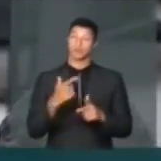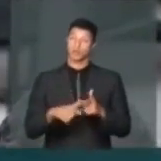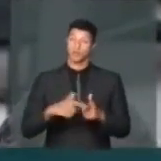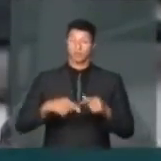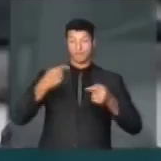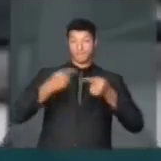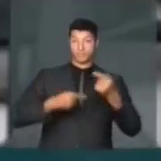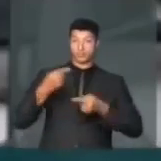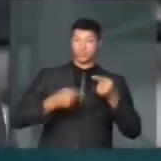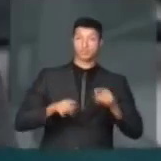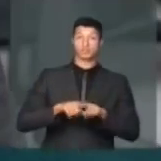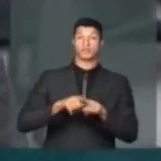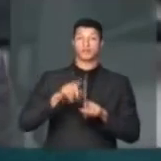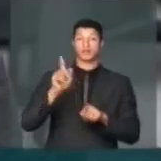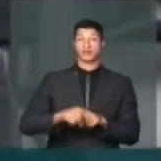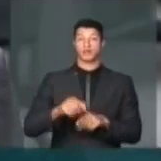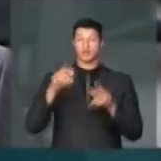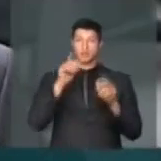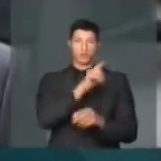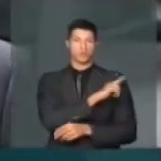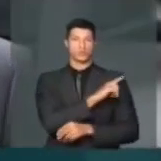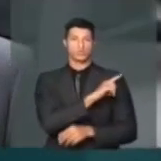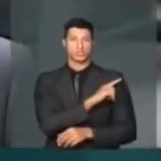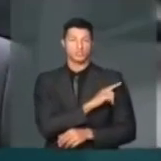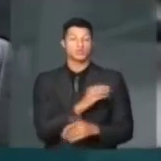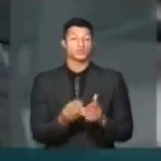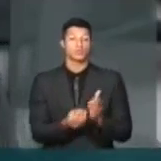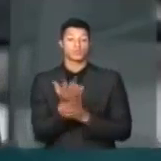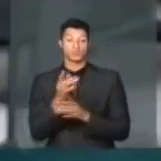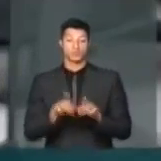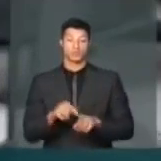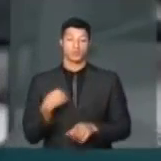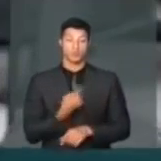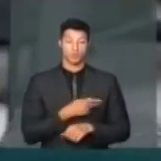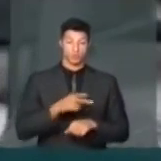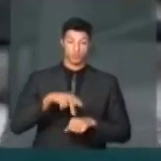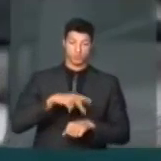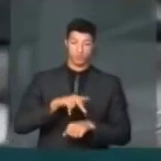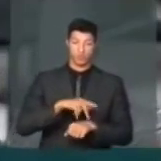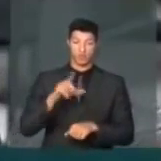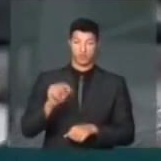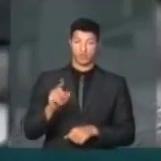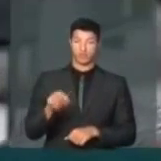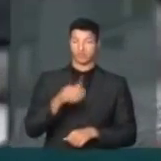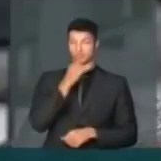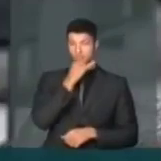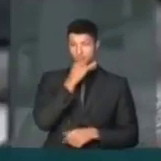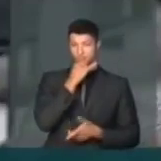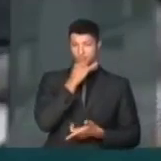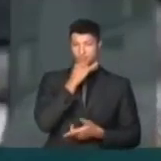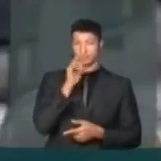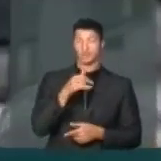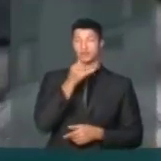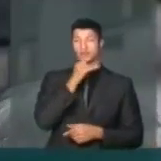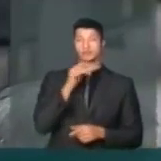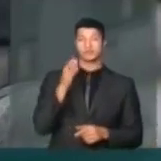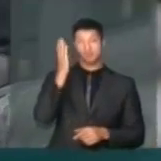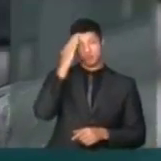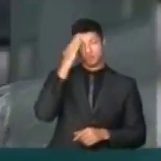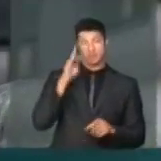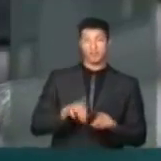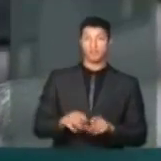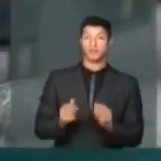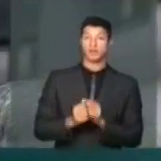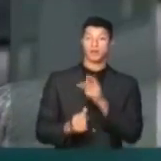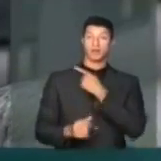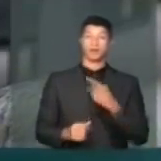crise política, que é a crise de gestão que se estabeleceu aqui em nosso país. Isso é lamentável. É lamentável saber que uma